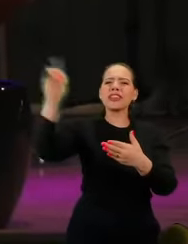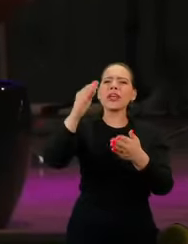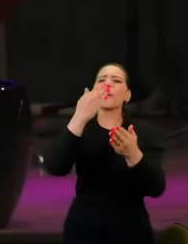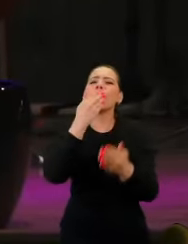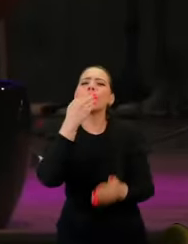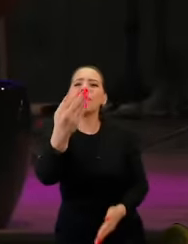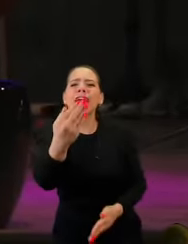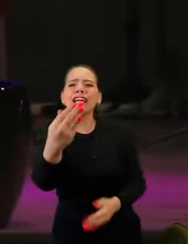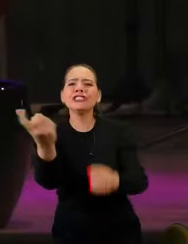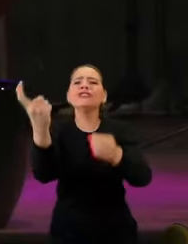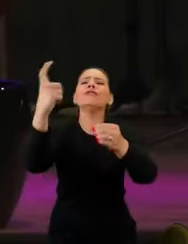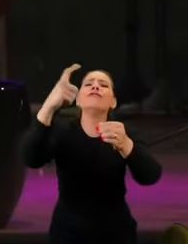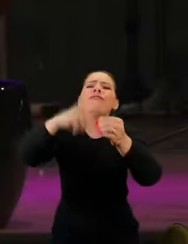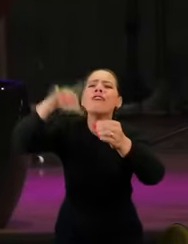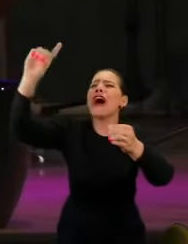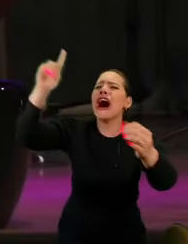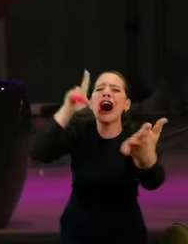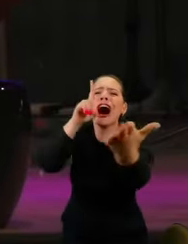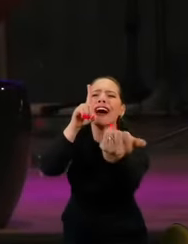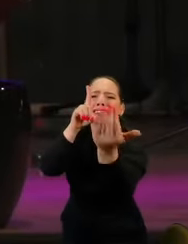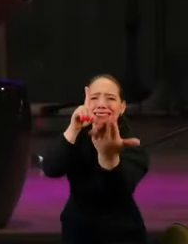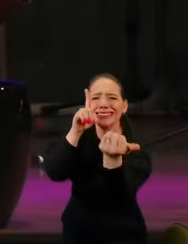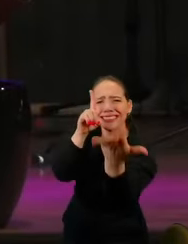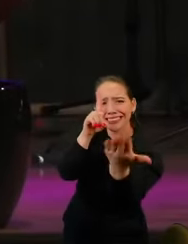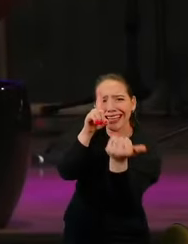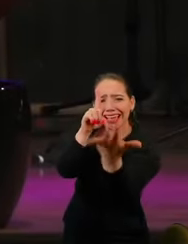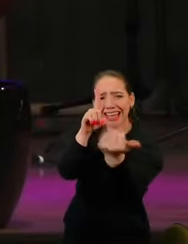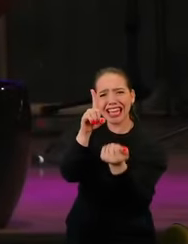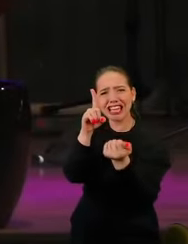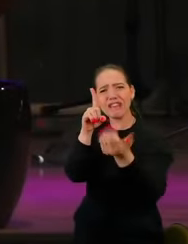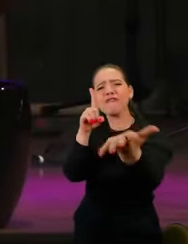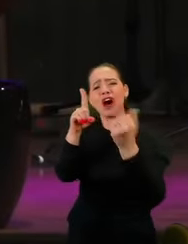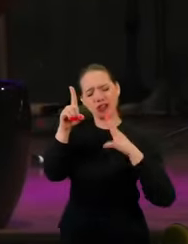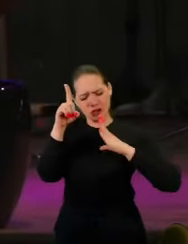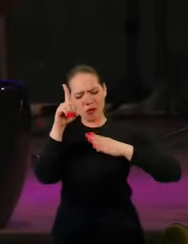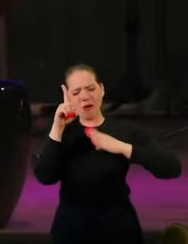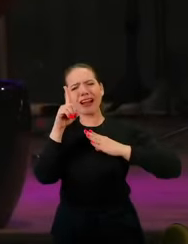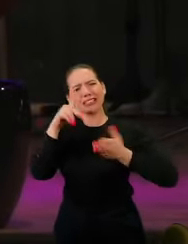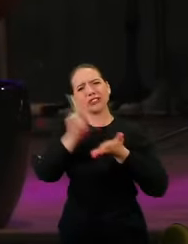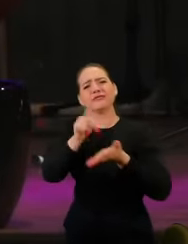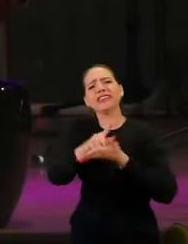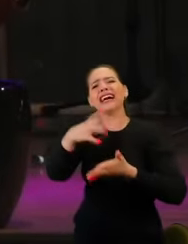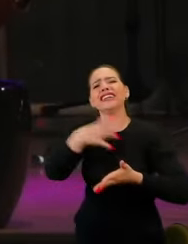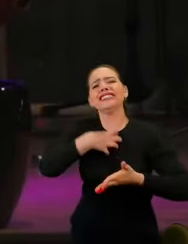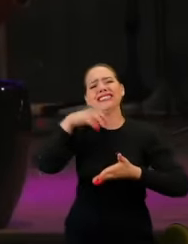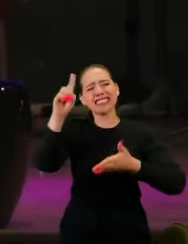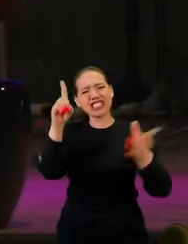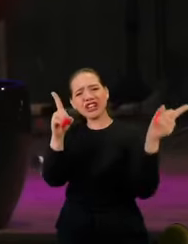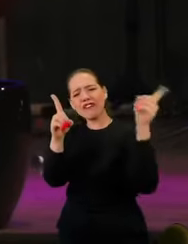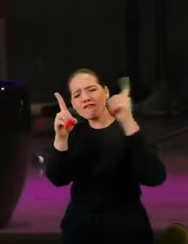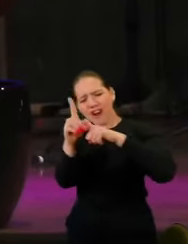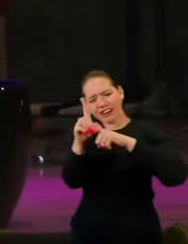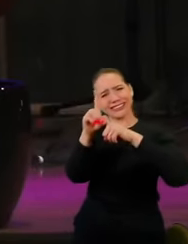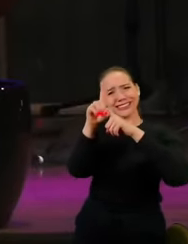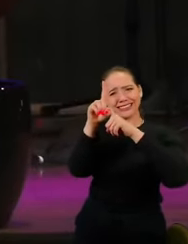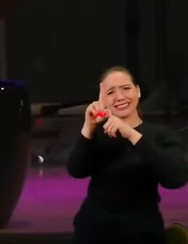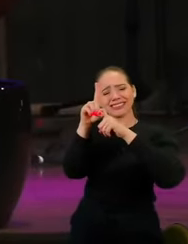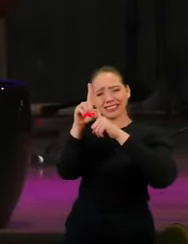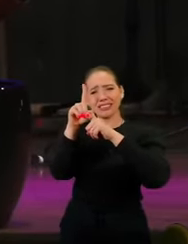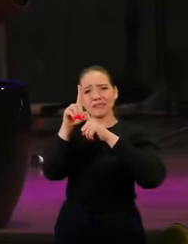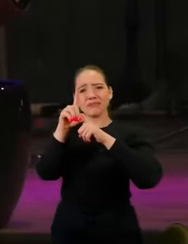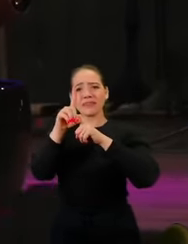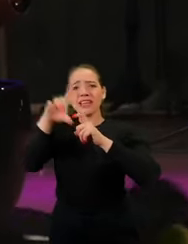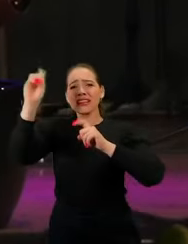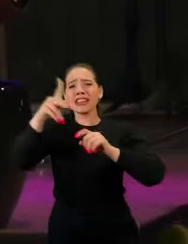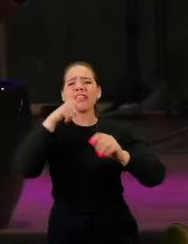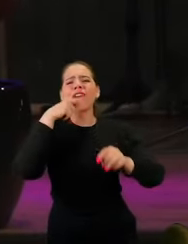choro. Voltem para mim de todo o coração. Eu não quero as canções